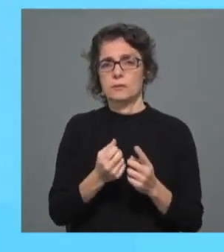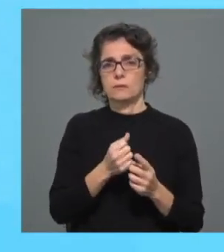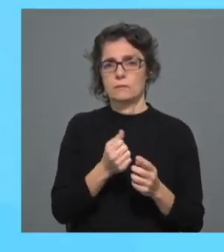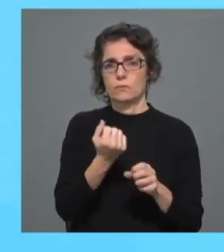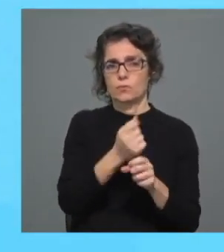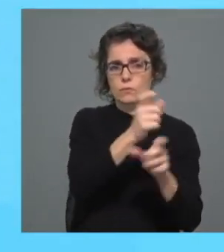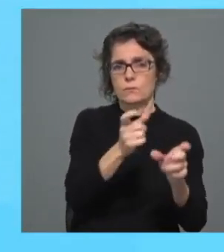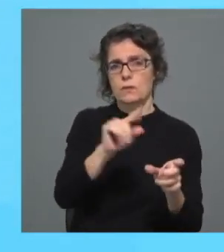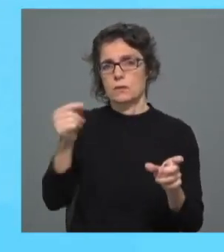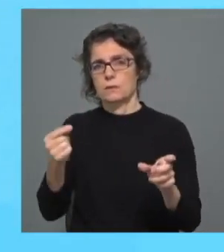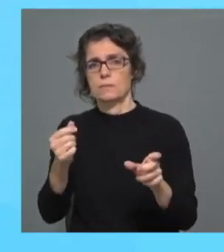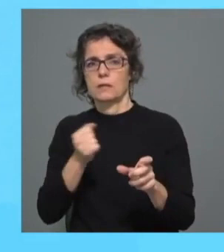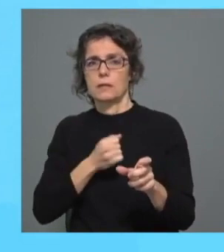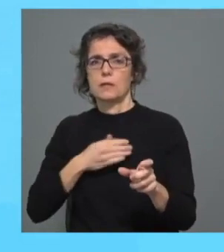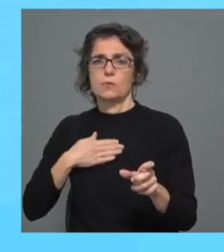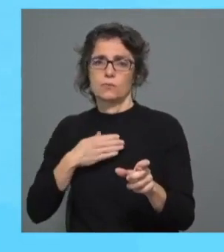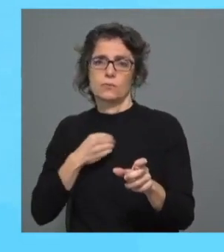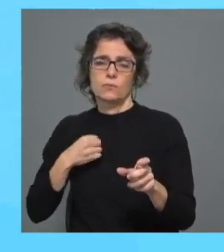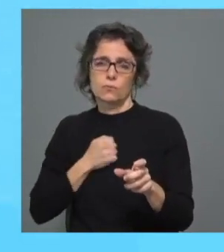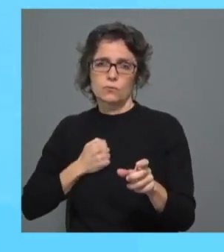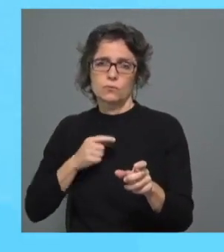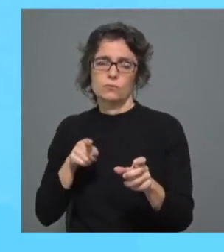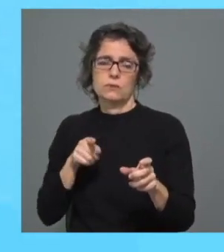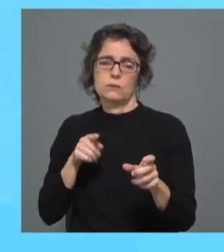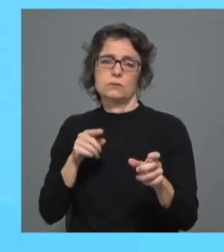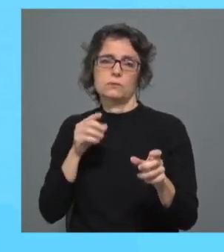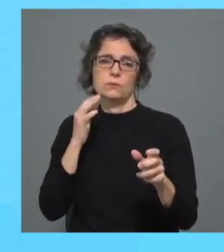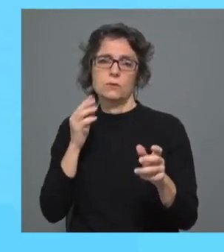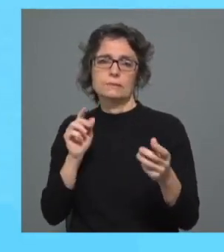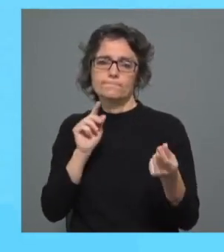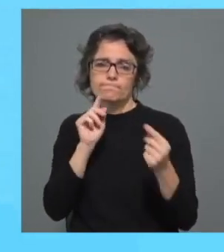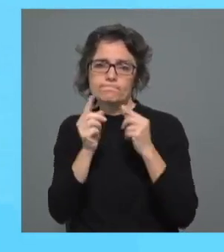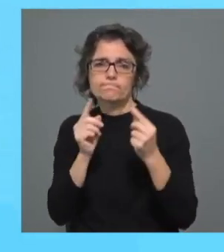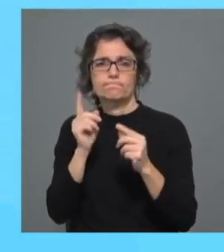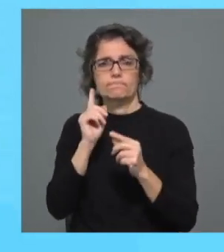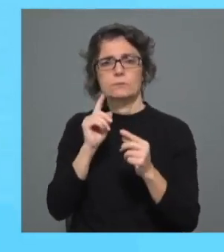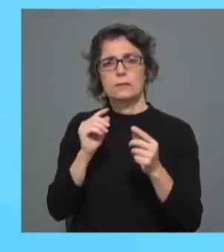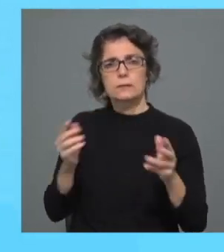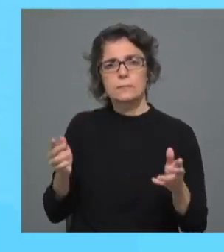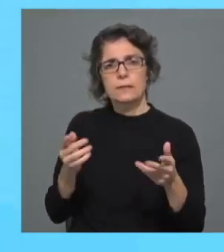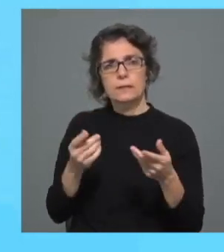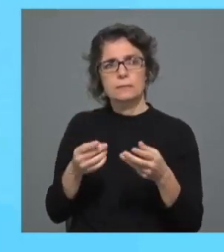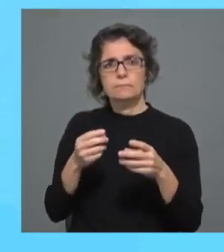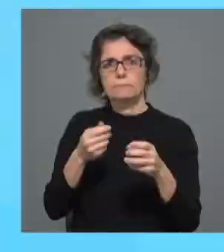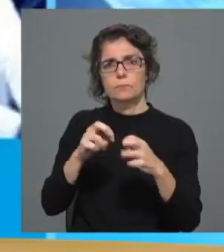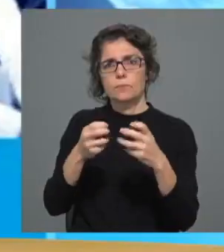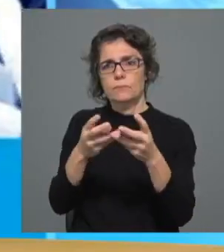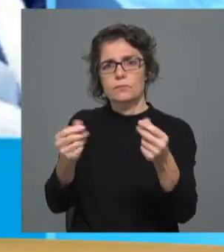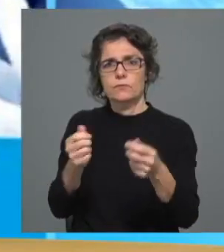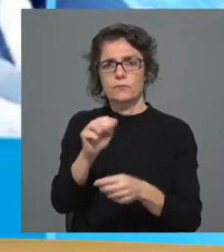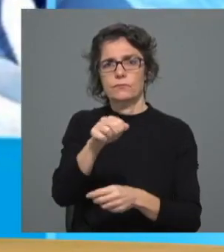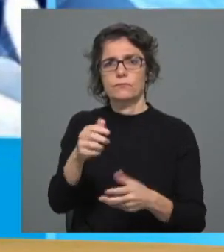empresários, aproximam-se em torno dessa preocupação e, sobretudo, não encontrar soluções para dar resposta?